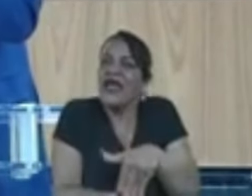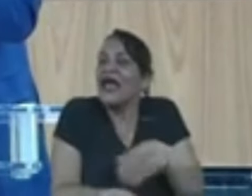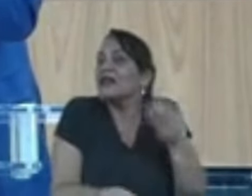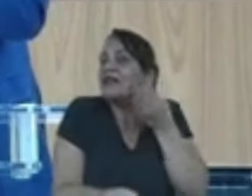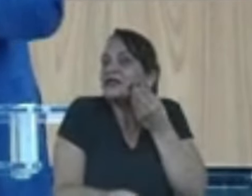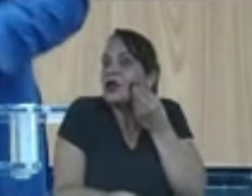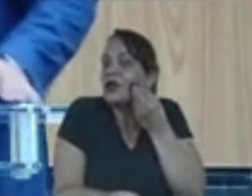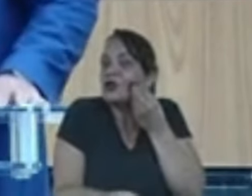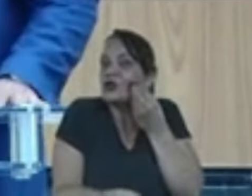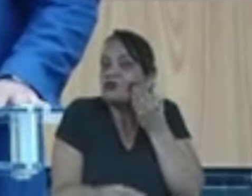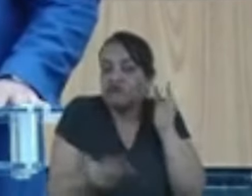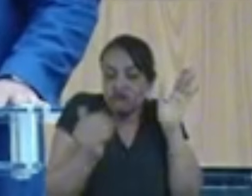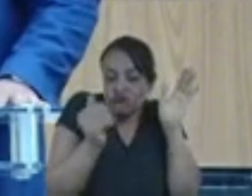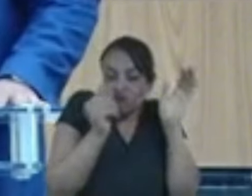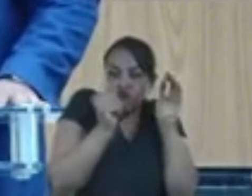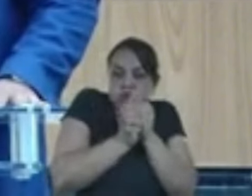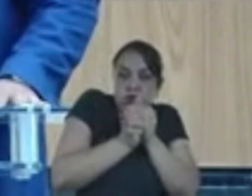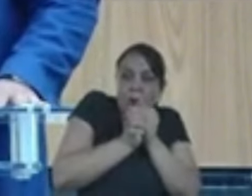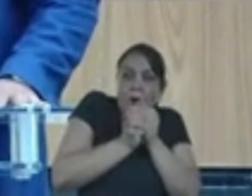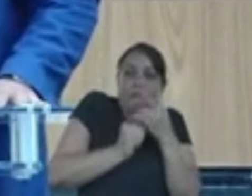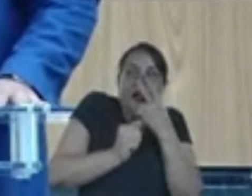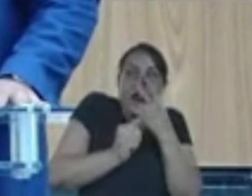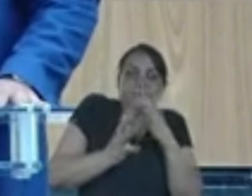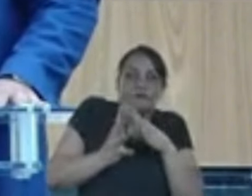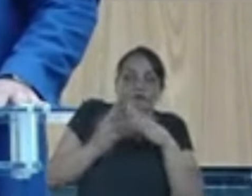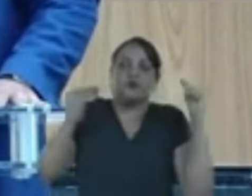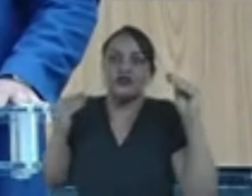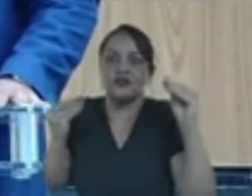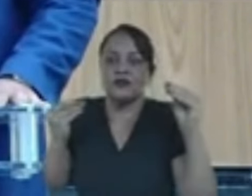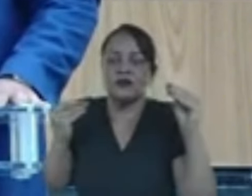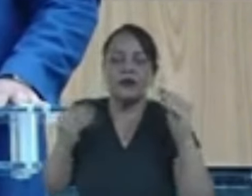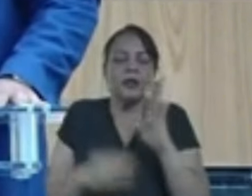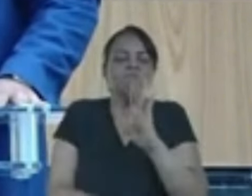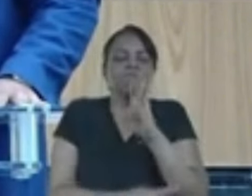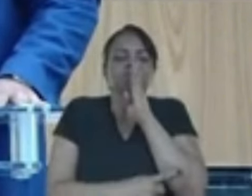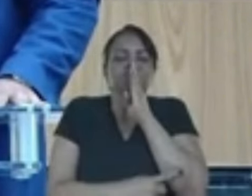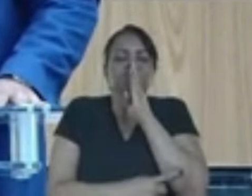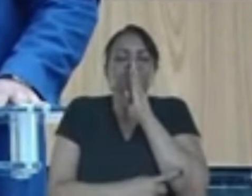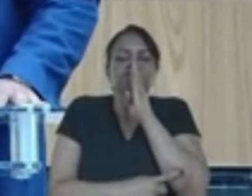mesmo. E ele ficou lá, quietinho,